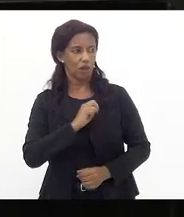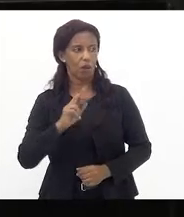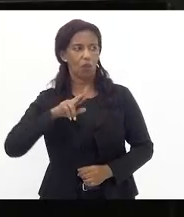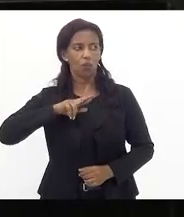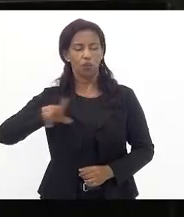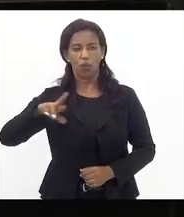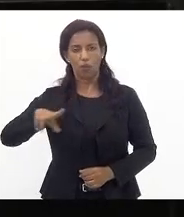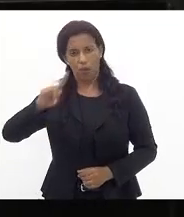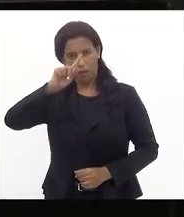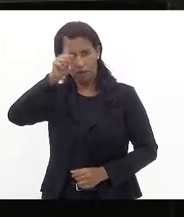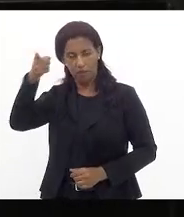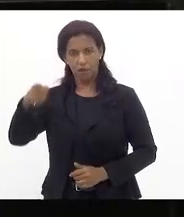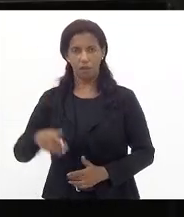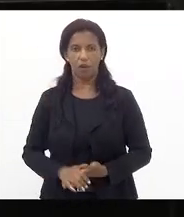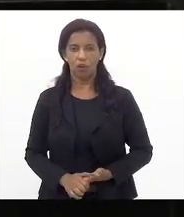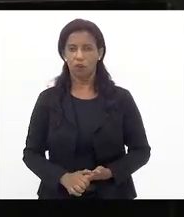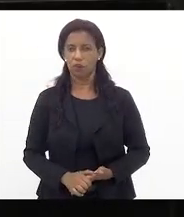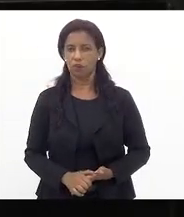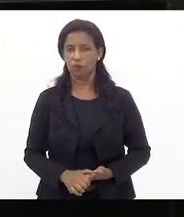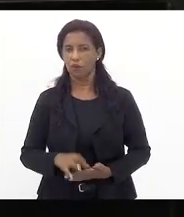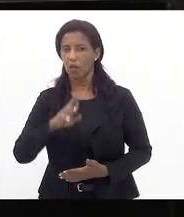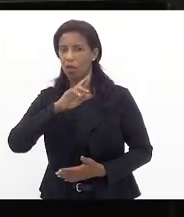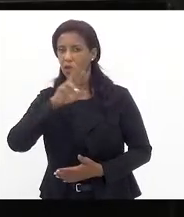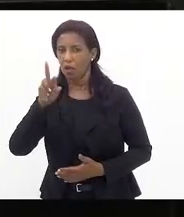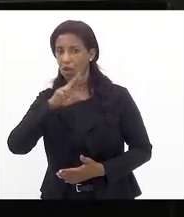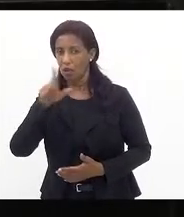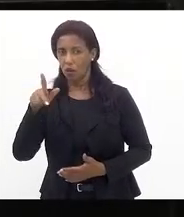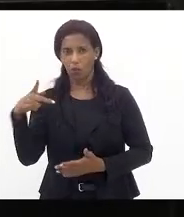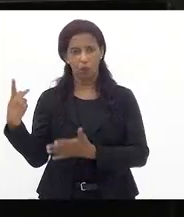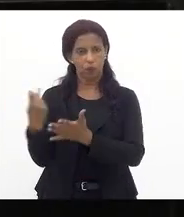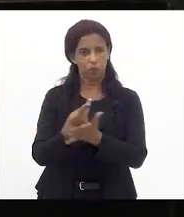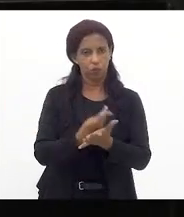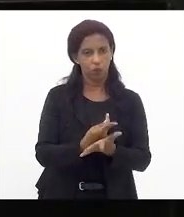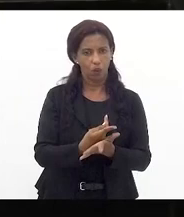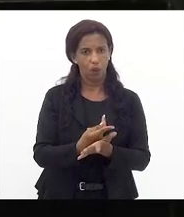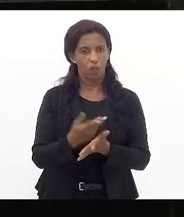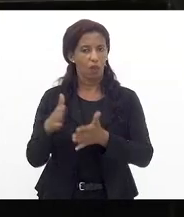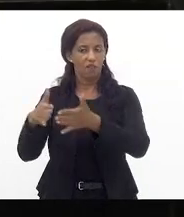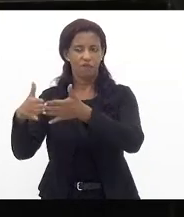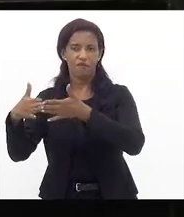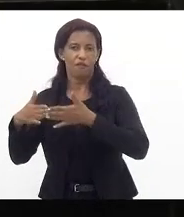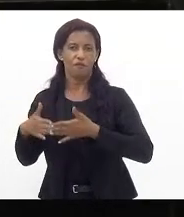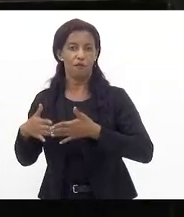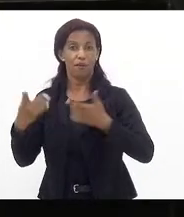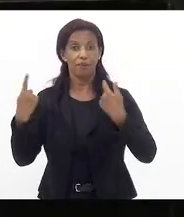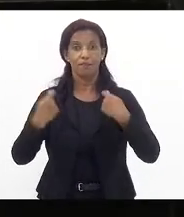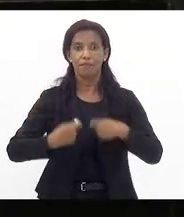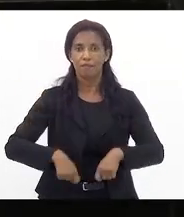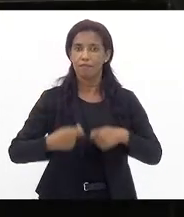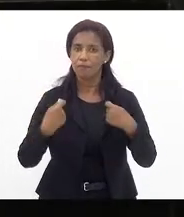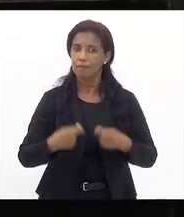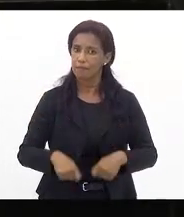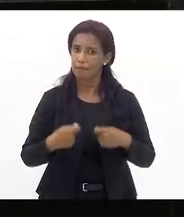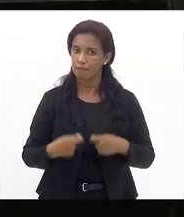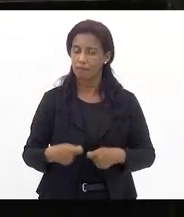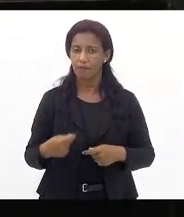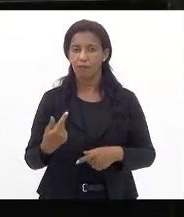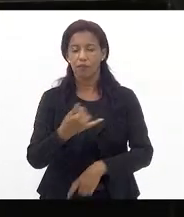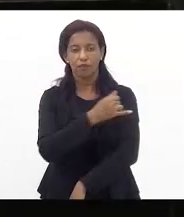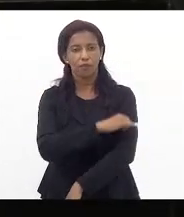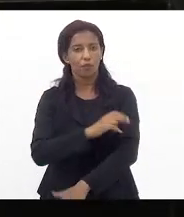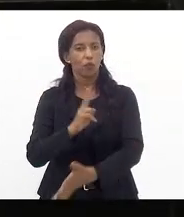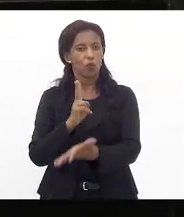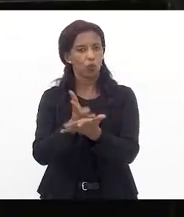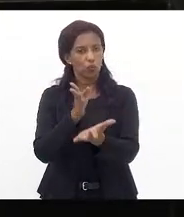é invenção, não é subserviência, não é favor, é necessidade para que o Rio de Janeiro continue